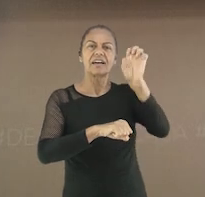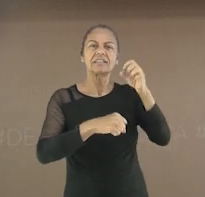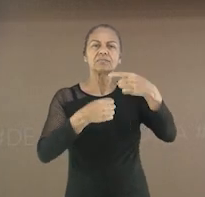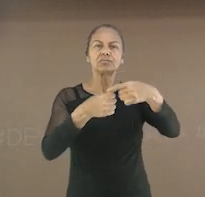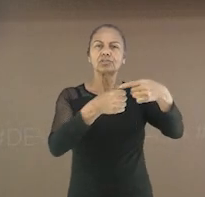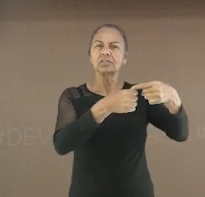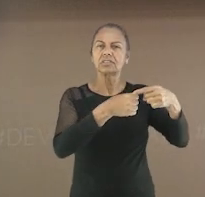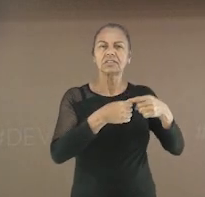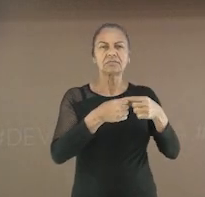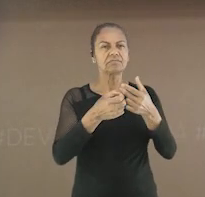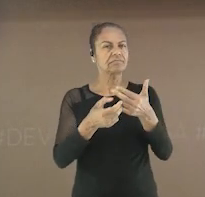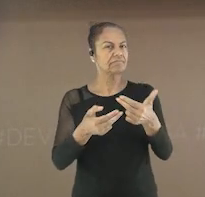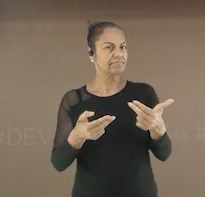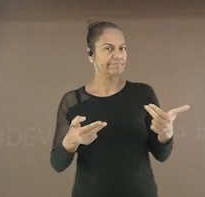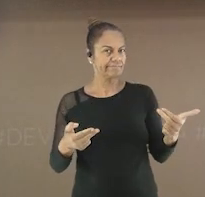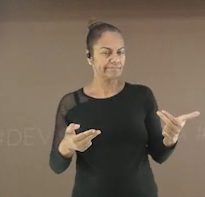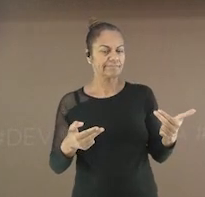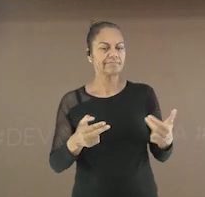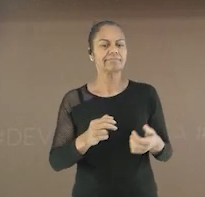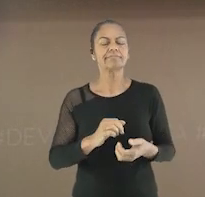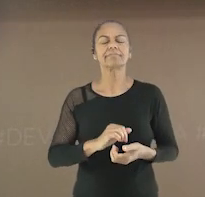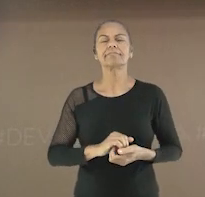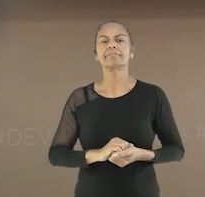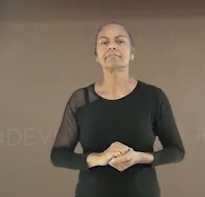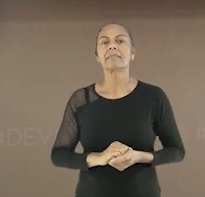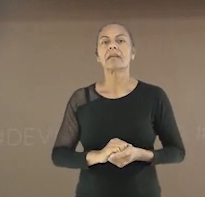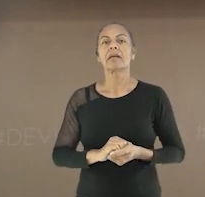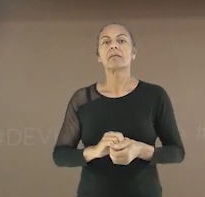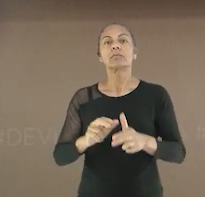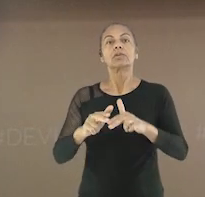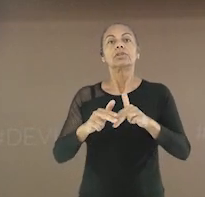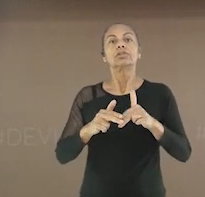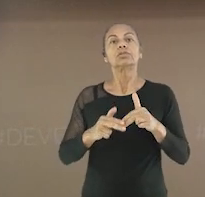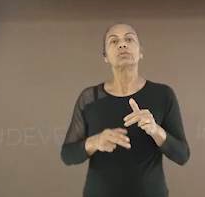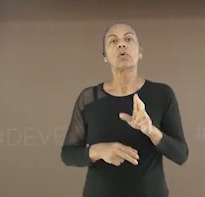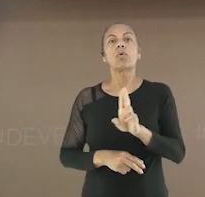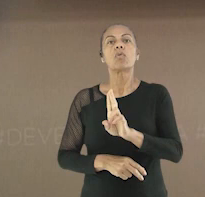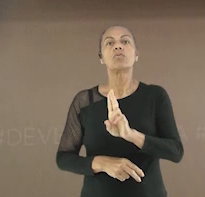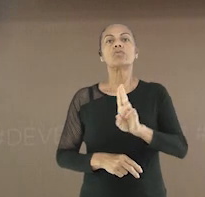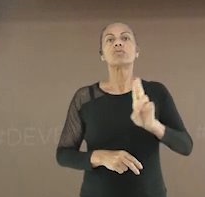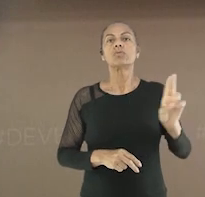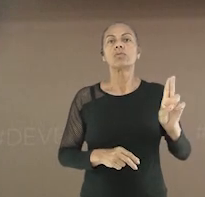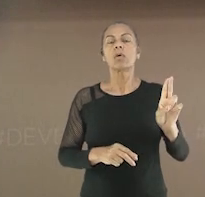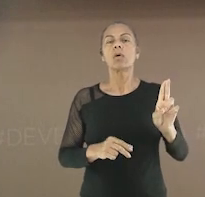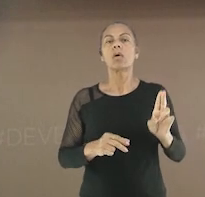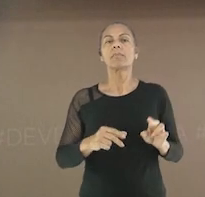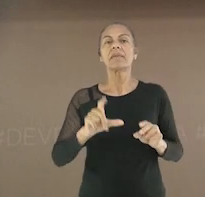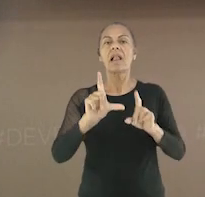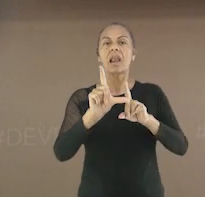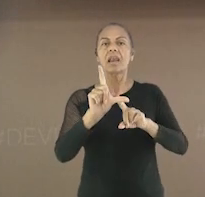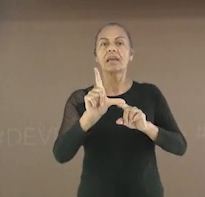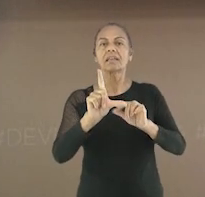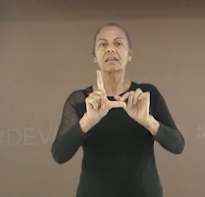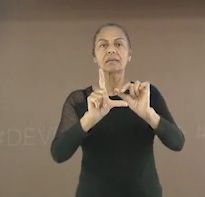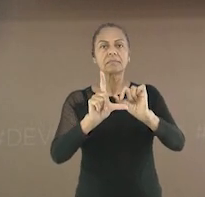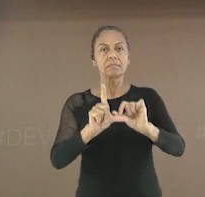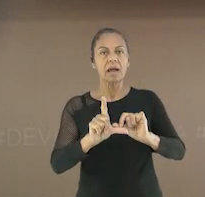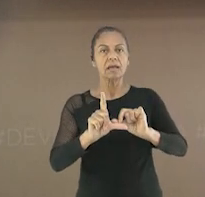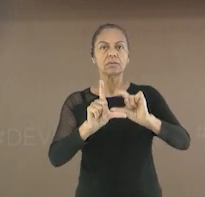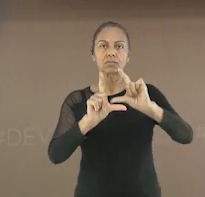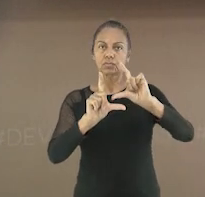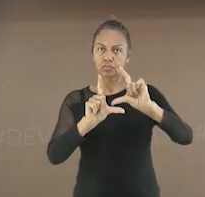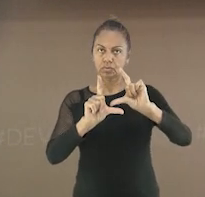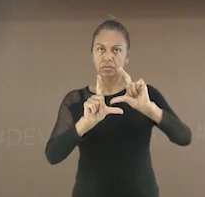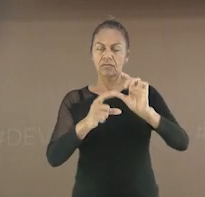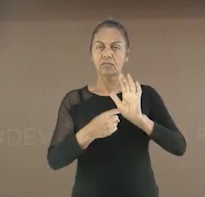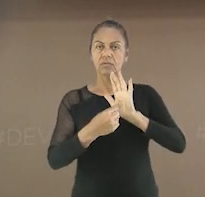e muitos outros. Por conta disso, o nome é escrito com letra maiúscula.